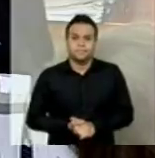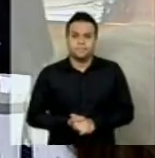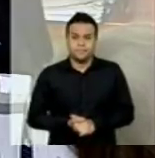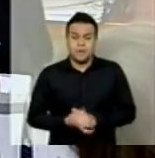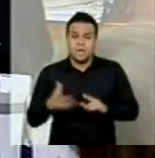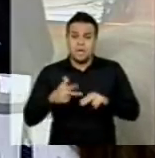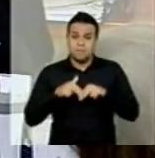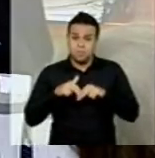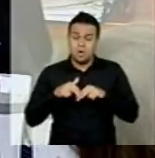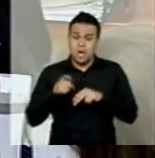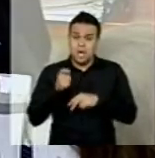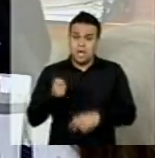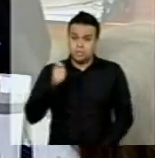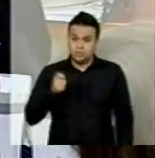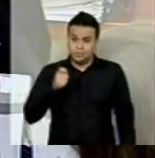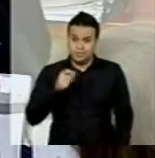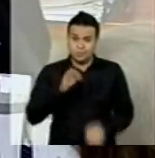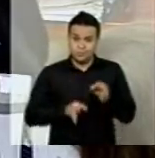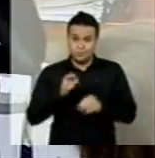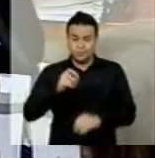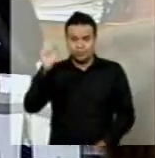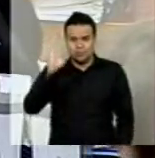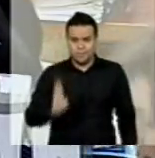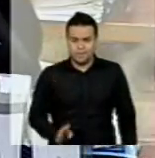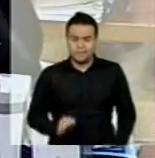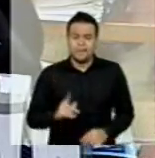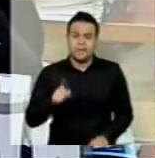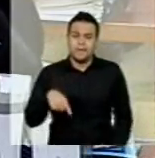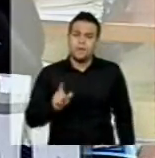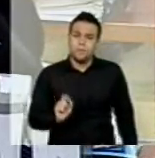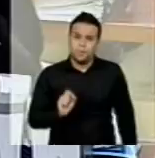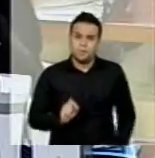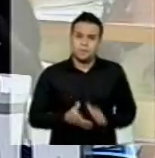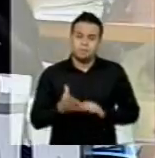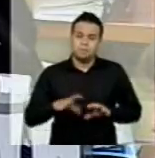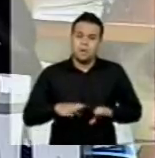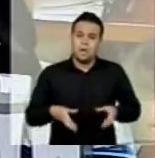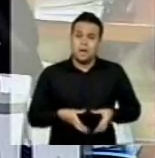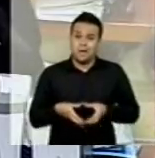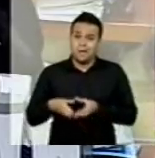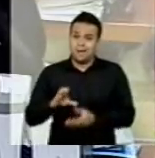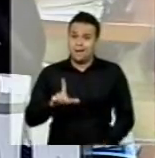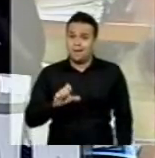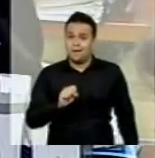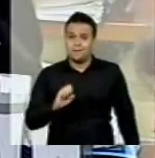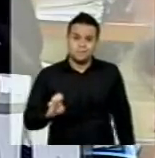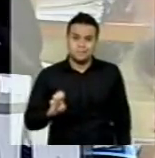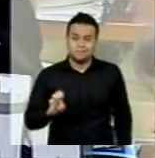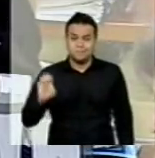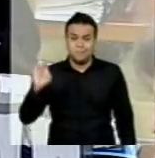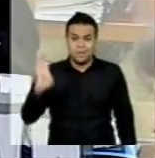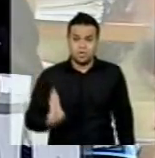Associação de Magistrados Brasileiros, que se qualifica como entidade de classe de âmbito nacional e